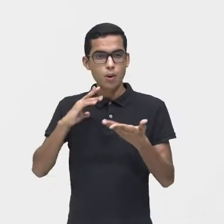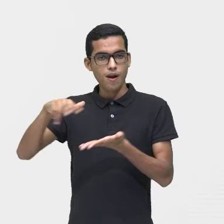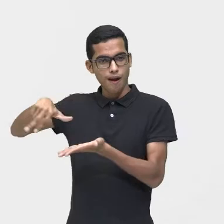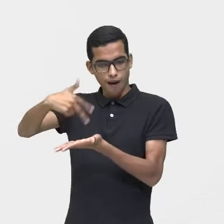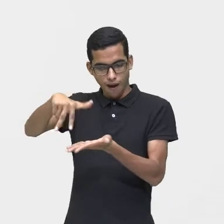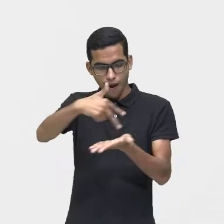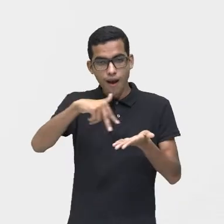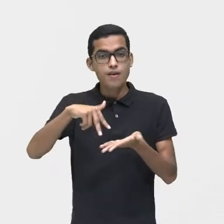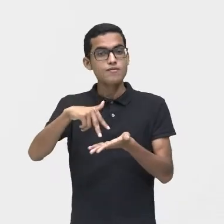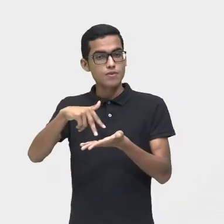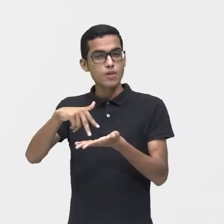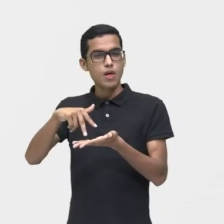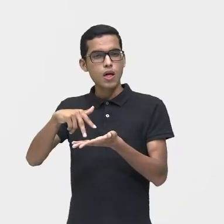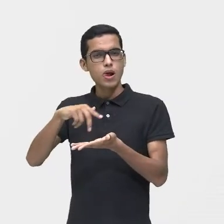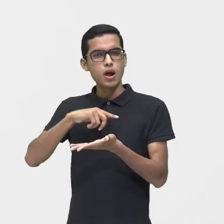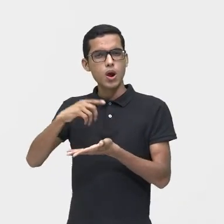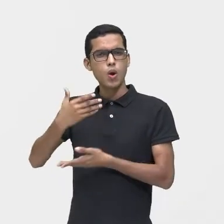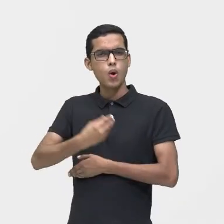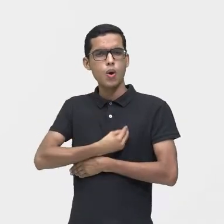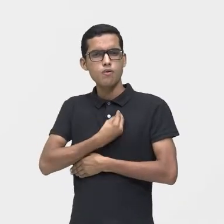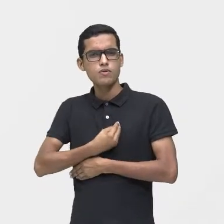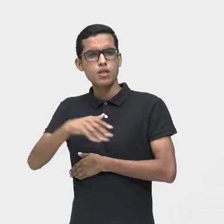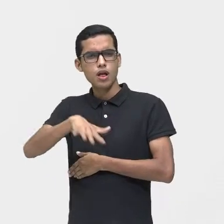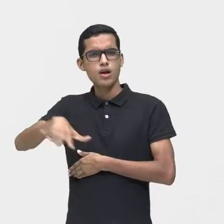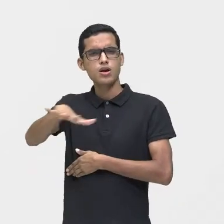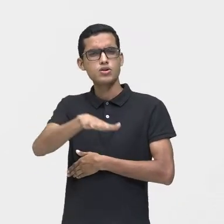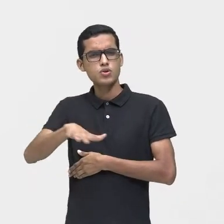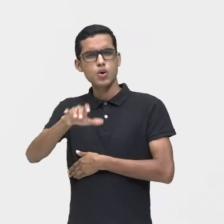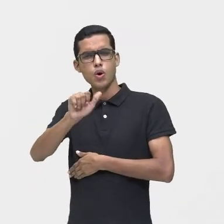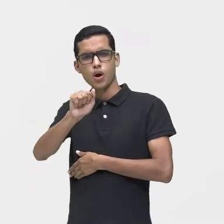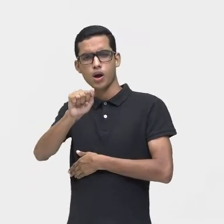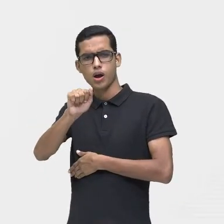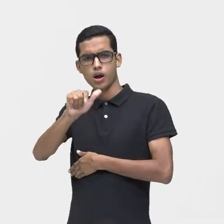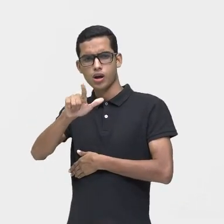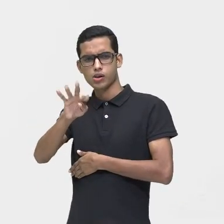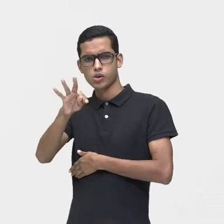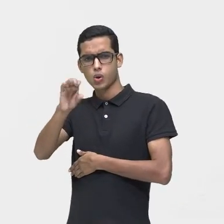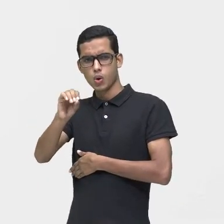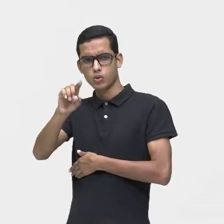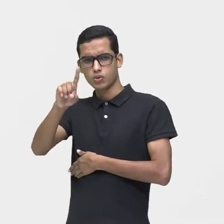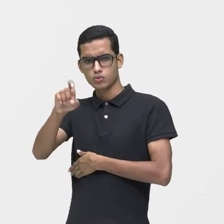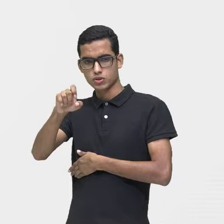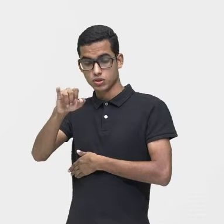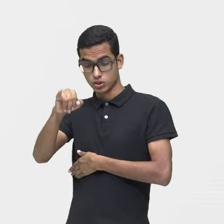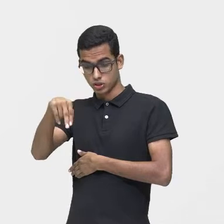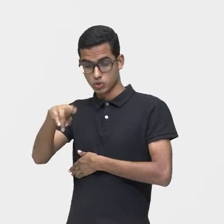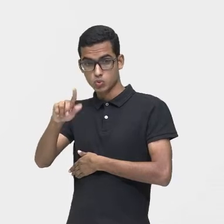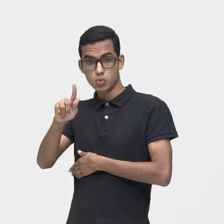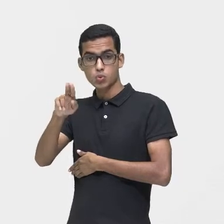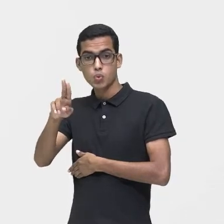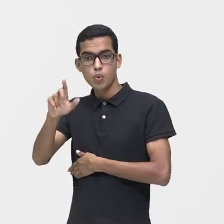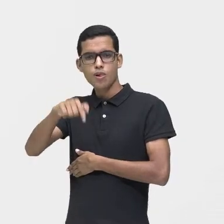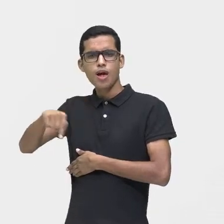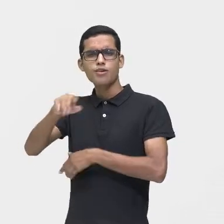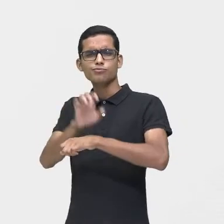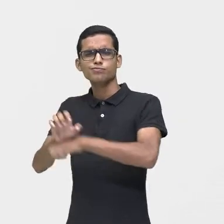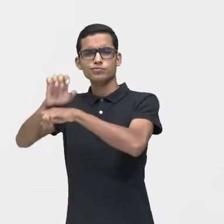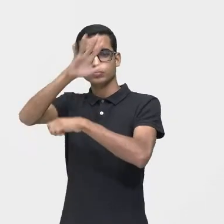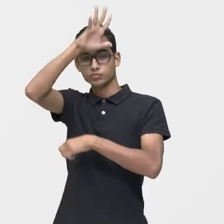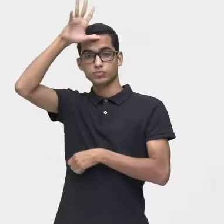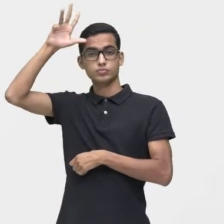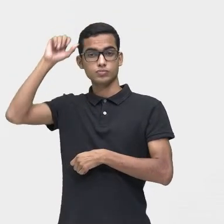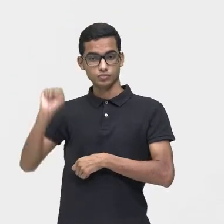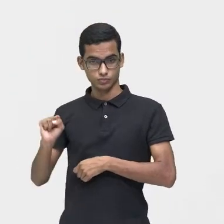às tribos que habitam a região do Alto Xingu, em Mato Grosso do Sul. Cuarupi é o nome de uma espécie de madeira encontrada na